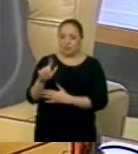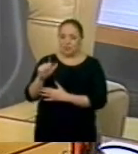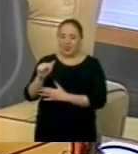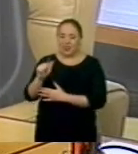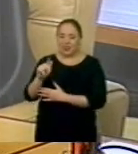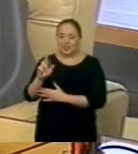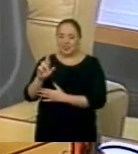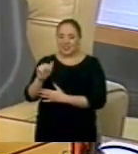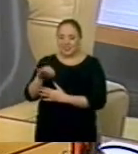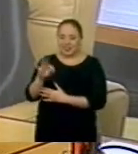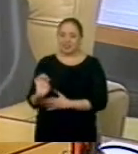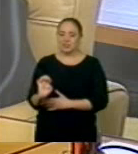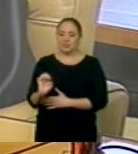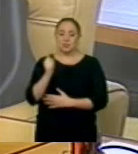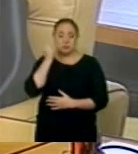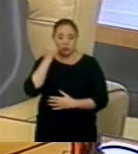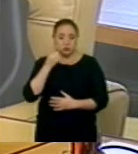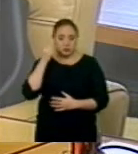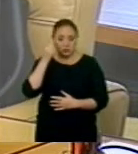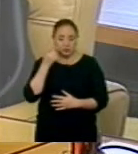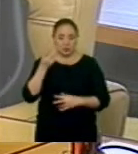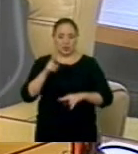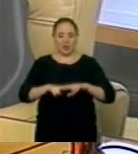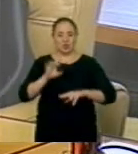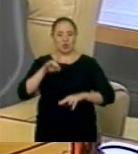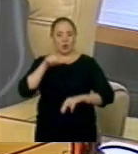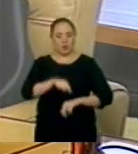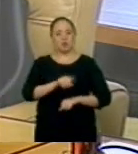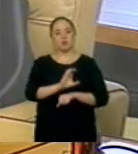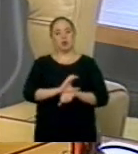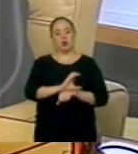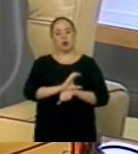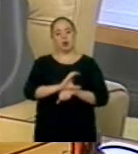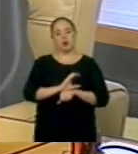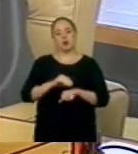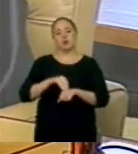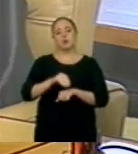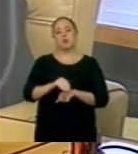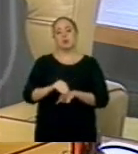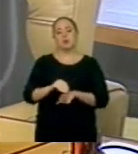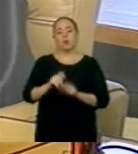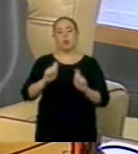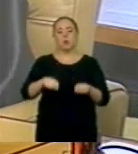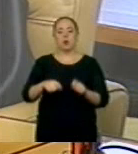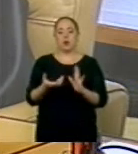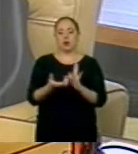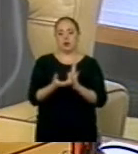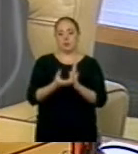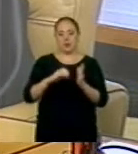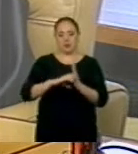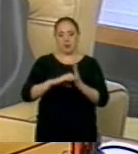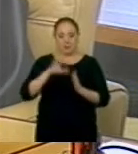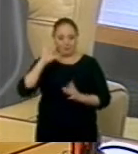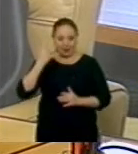apenas isso, a Constituição atribuiu competência à Câmara dos Deputados e ao Senado para decidir a